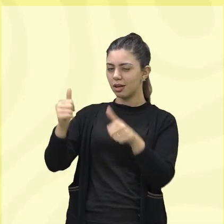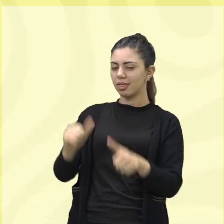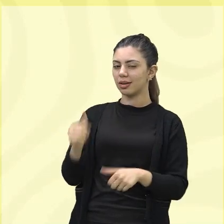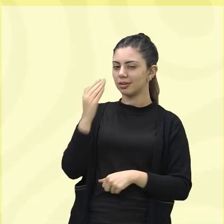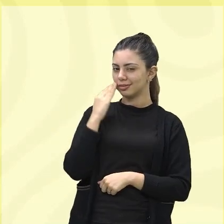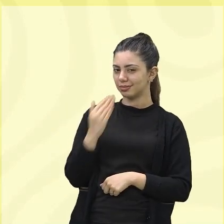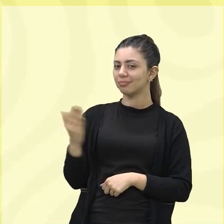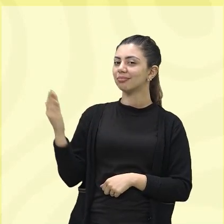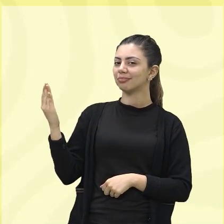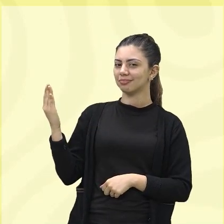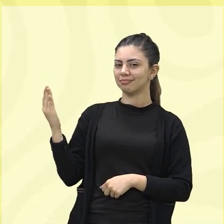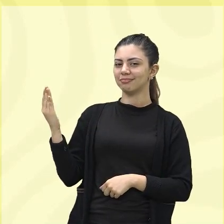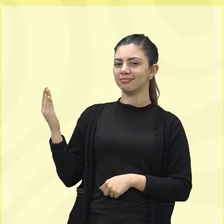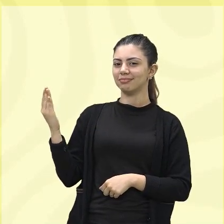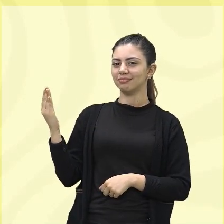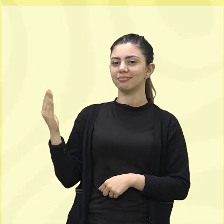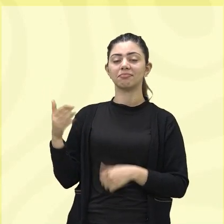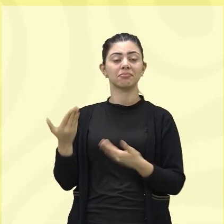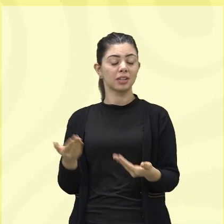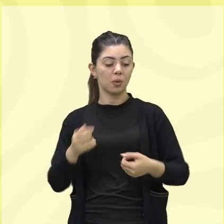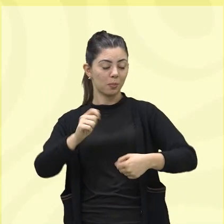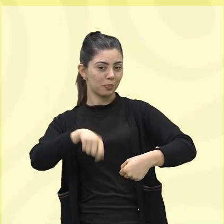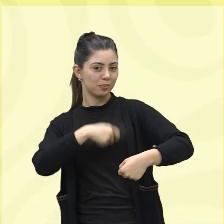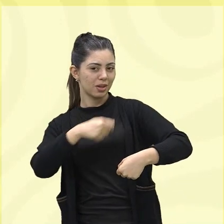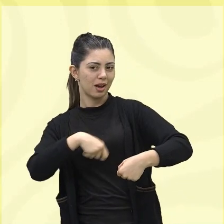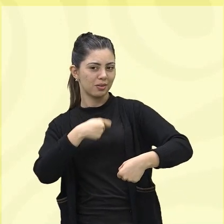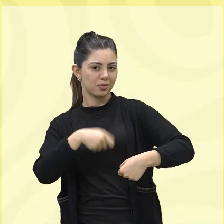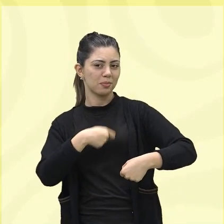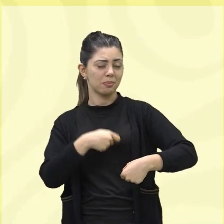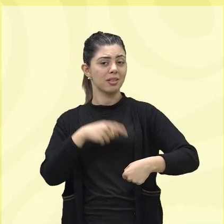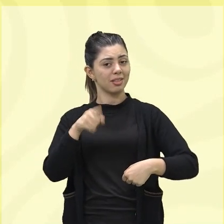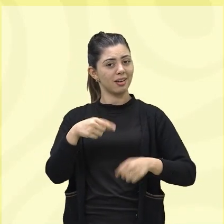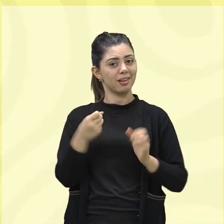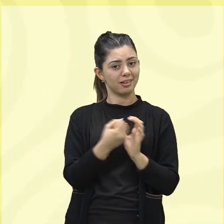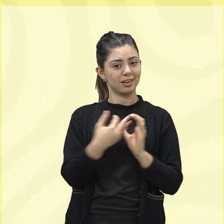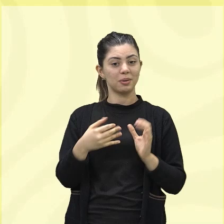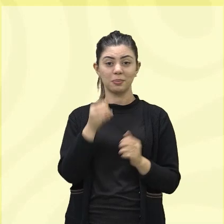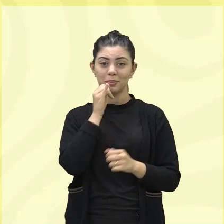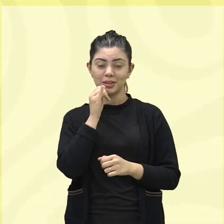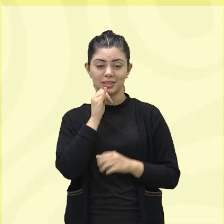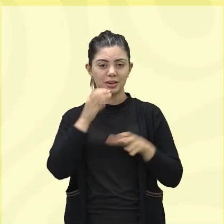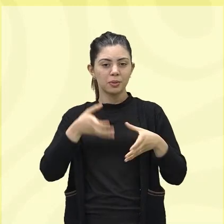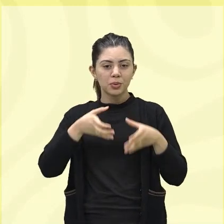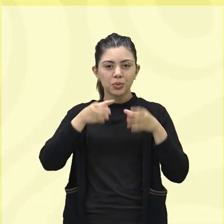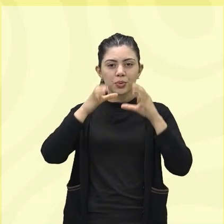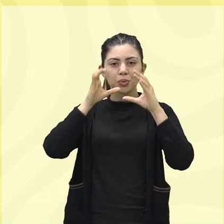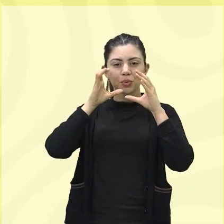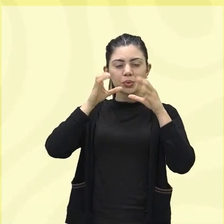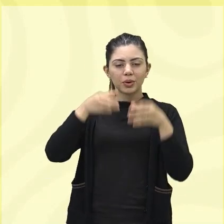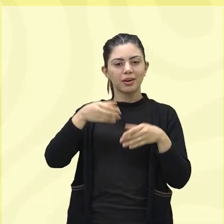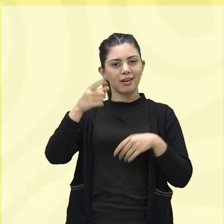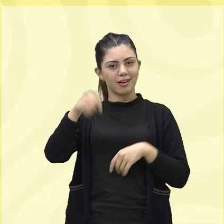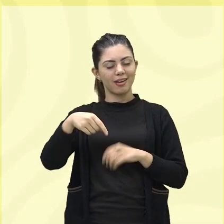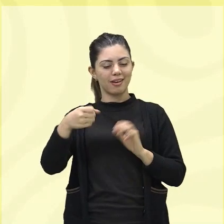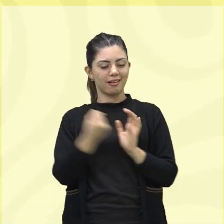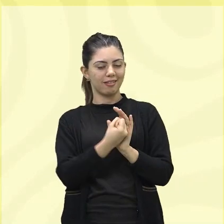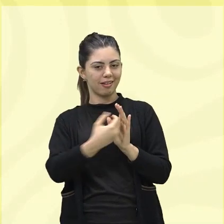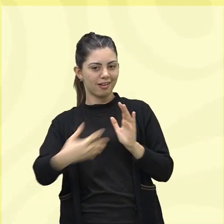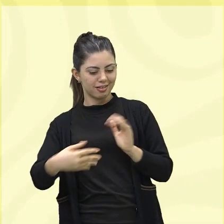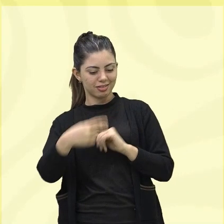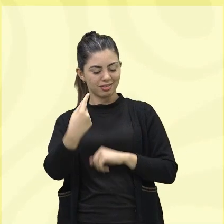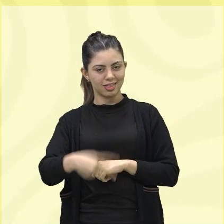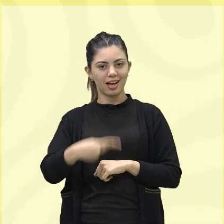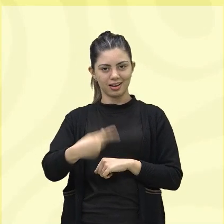de identidade cultural. A culinária é um desses elementos também. A gente tem o tacacá, que é característico da nossa identidade cultural